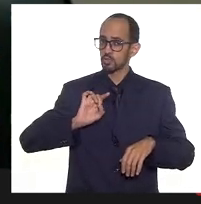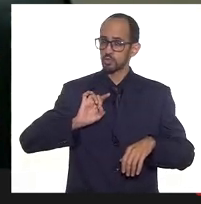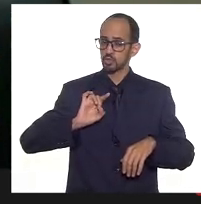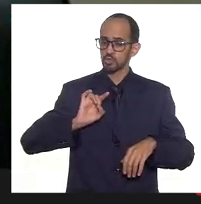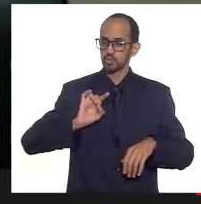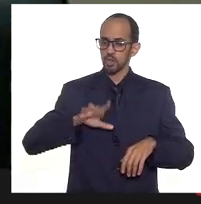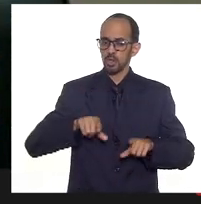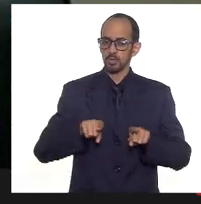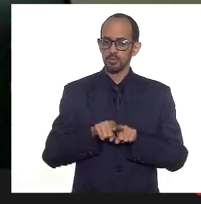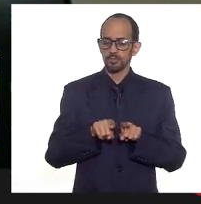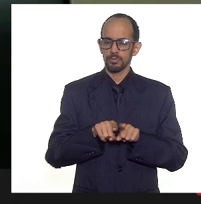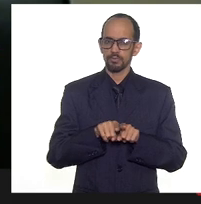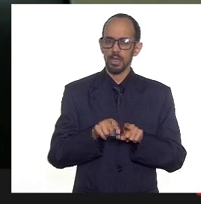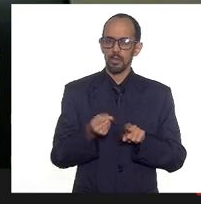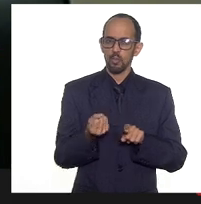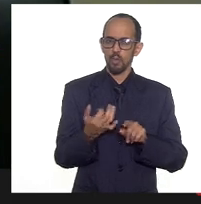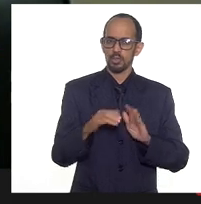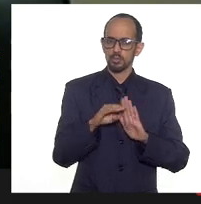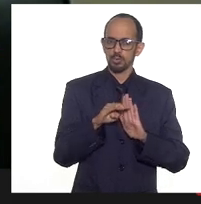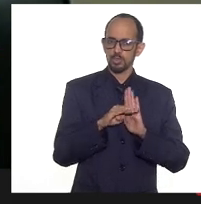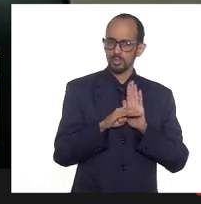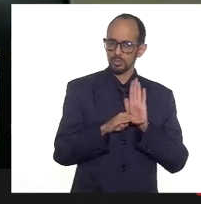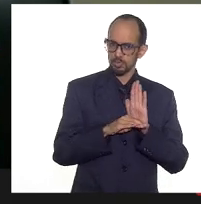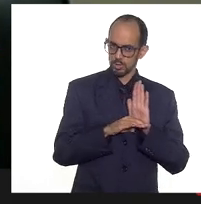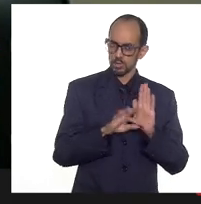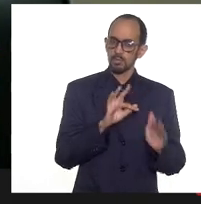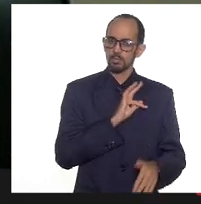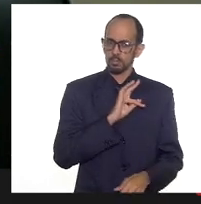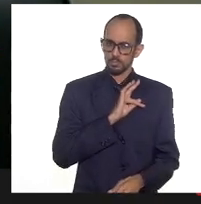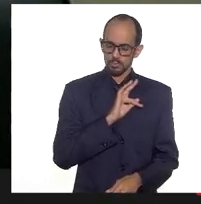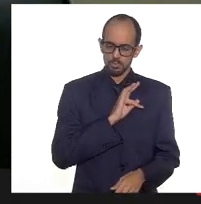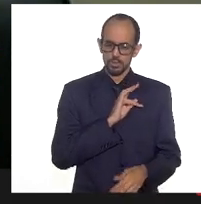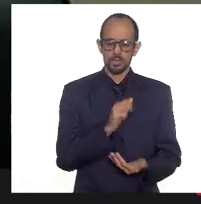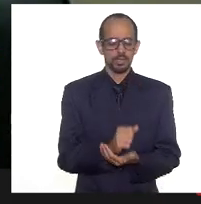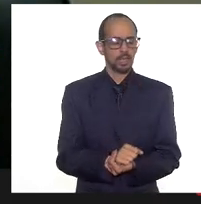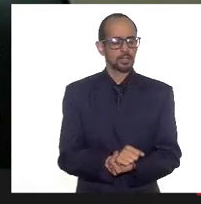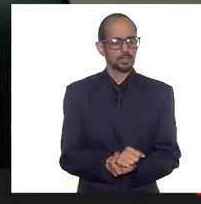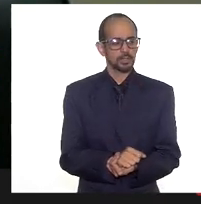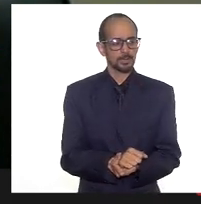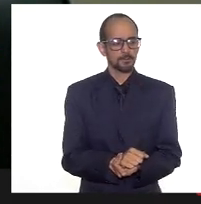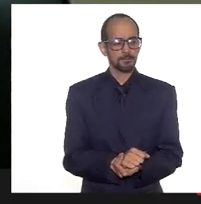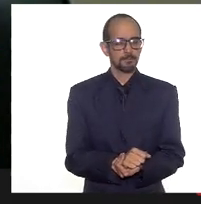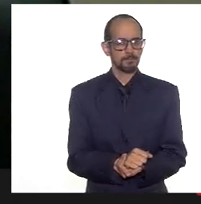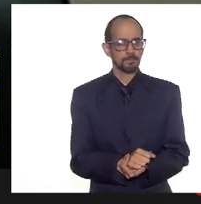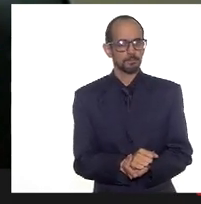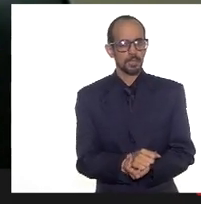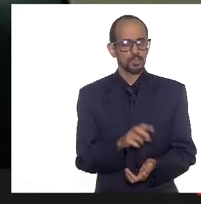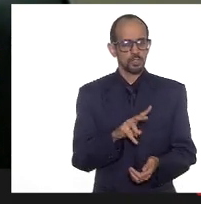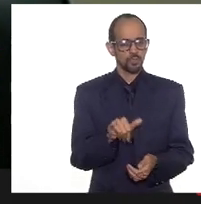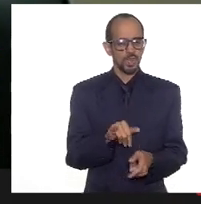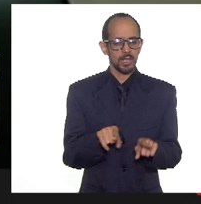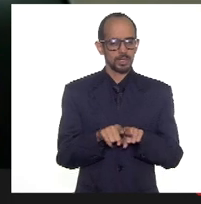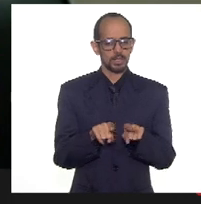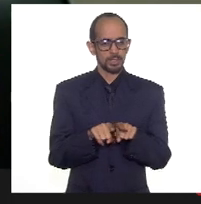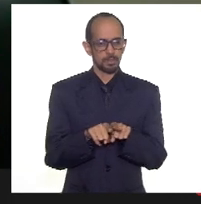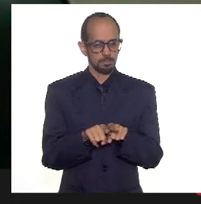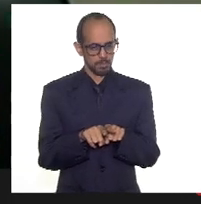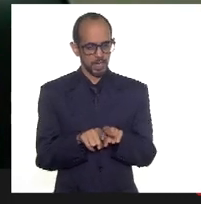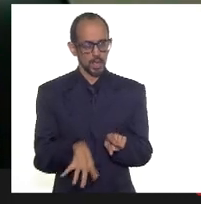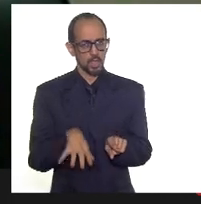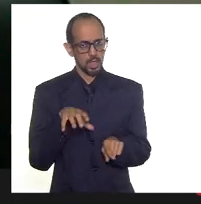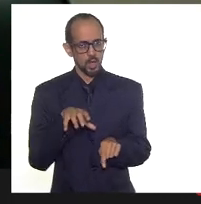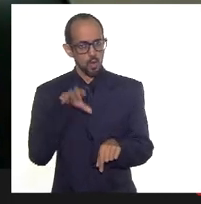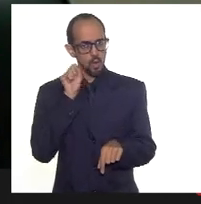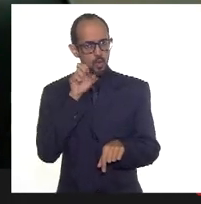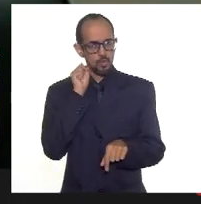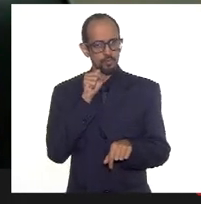de procedimentos policiais ou, e no decorrer das pessoas que iremos ouvir, vamos ouvir também, né, o Ministério Público,